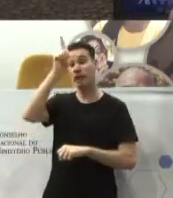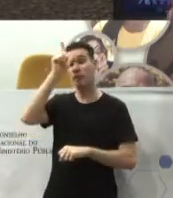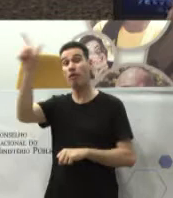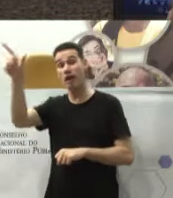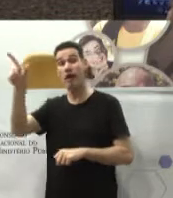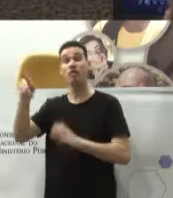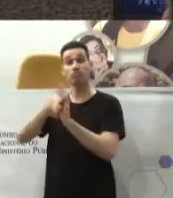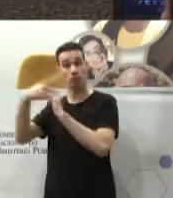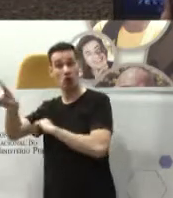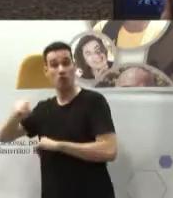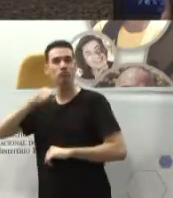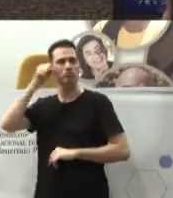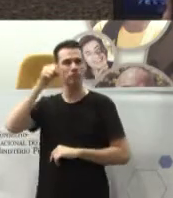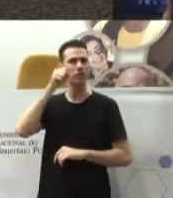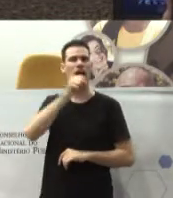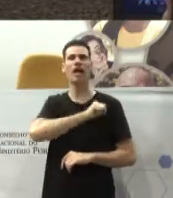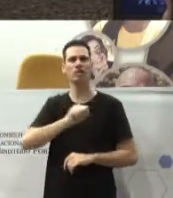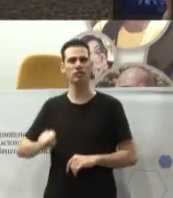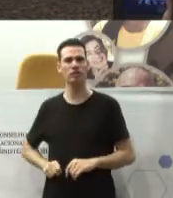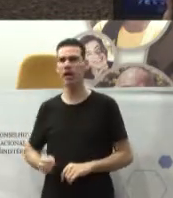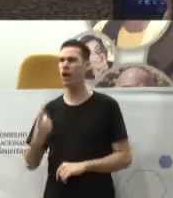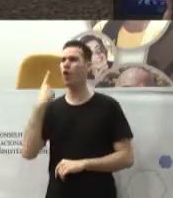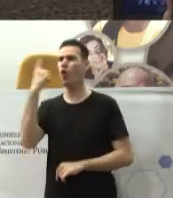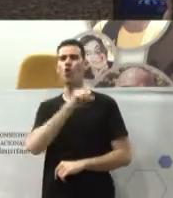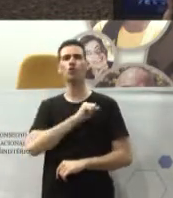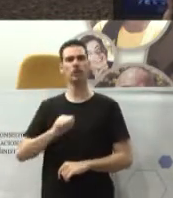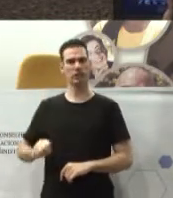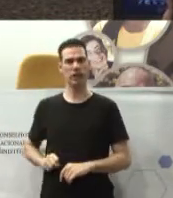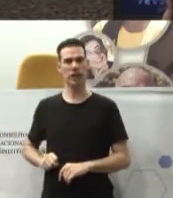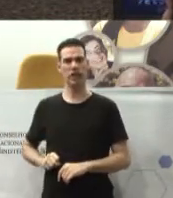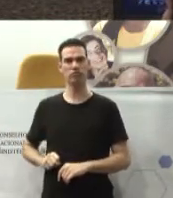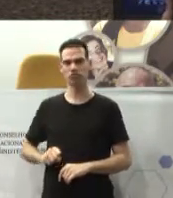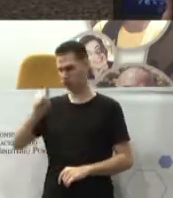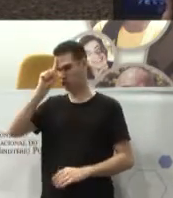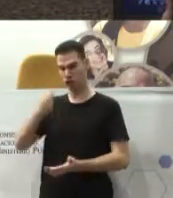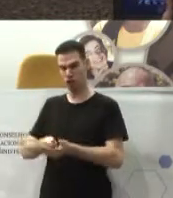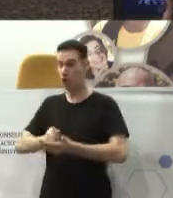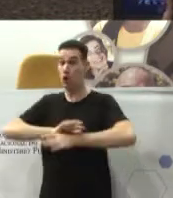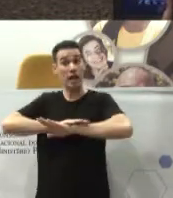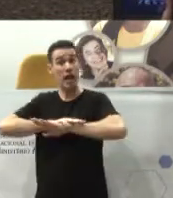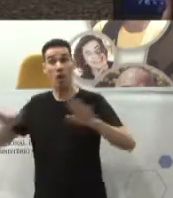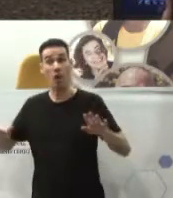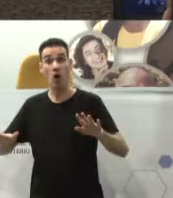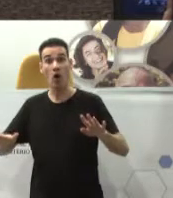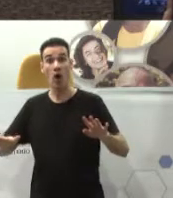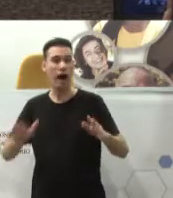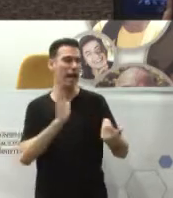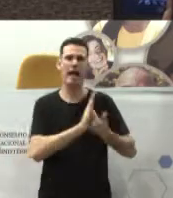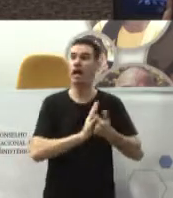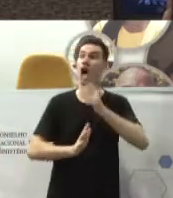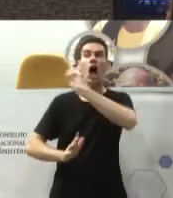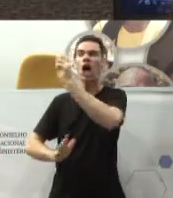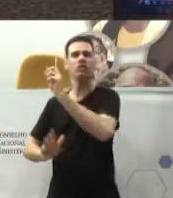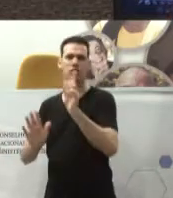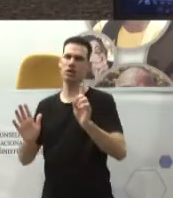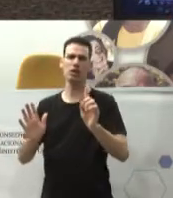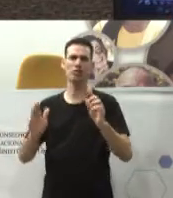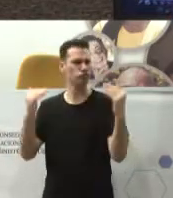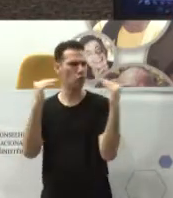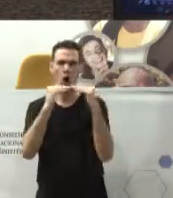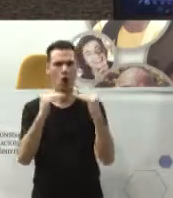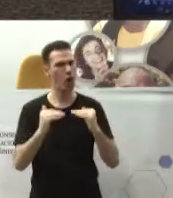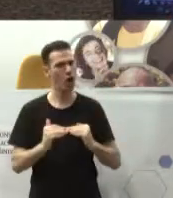Câmaras divididas por Senados, um Senado decide aquela matéria, acabou, o assunto morreu. Que quando nós criamos